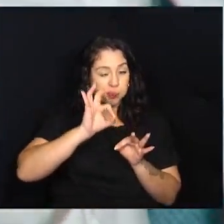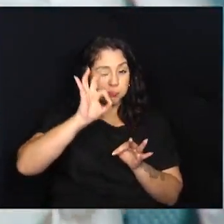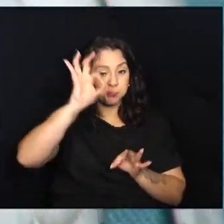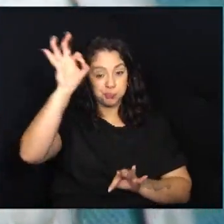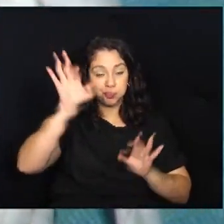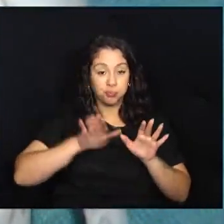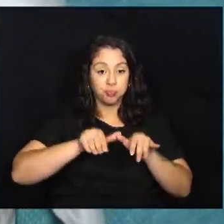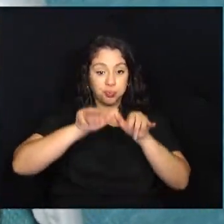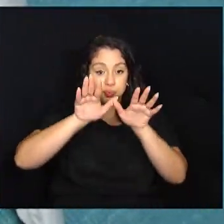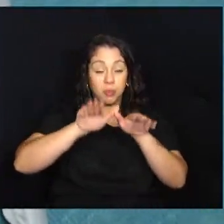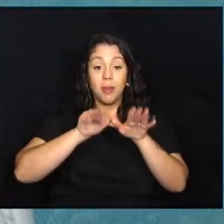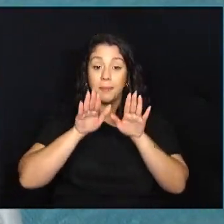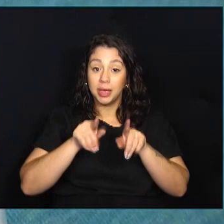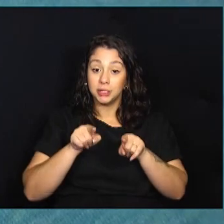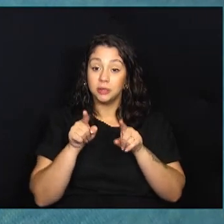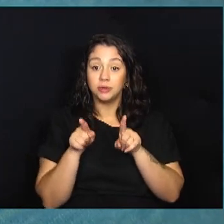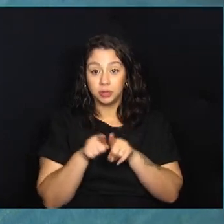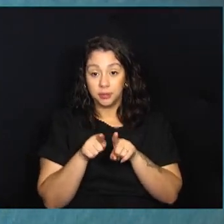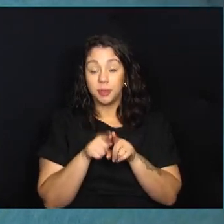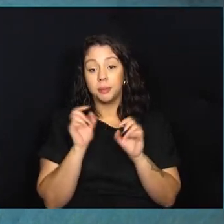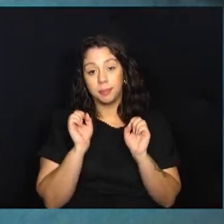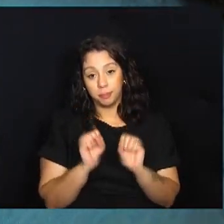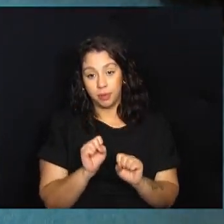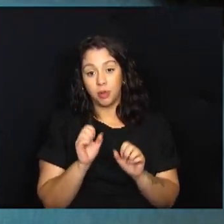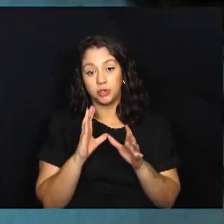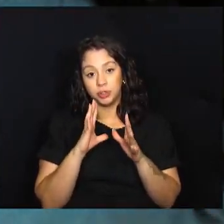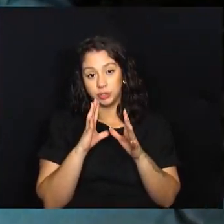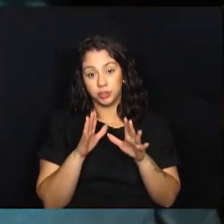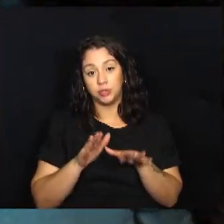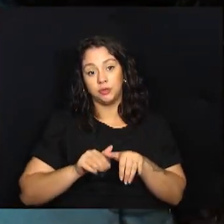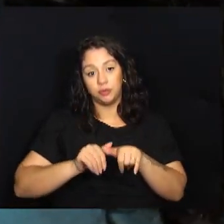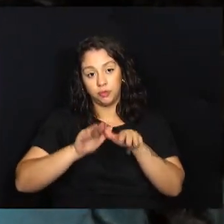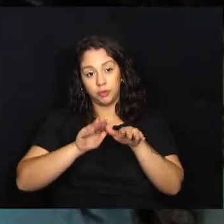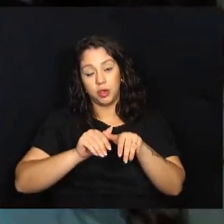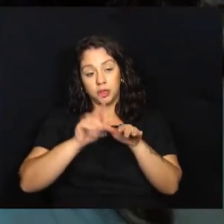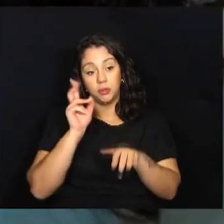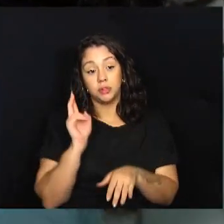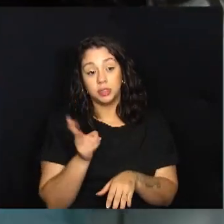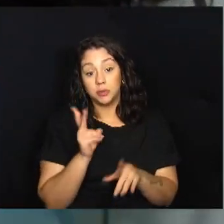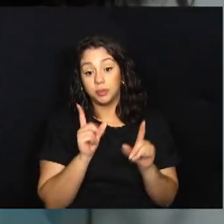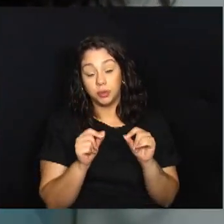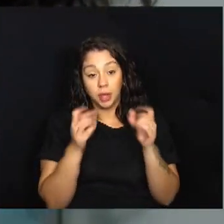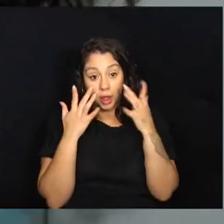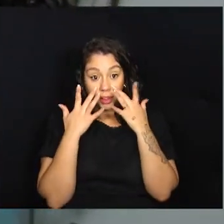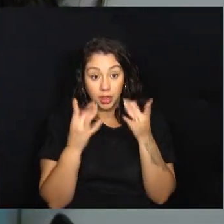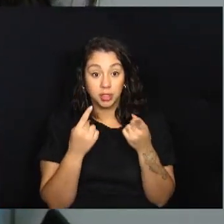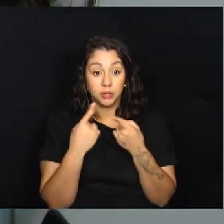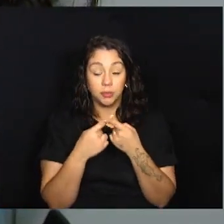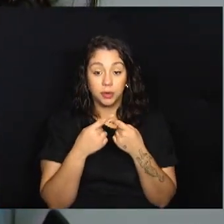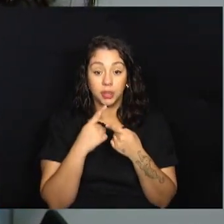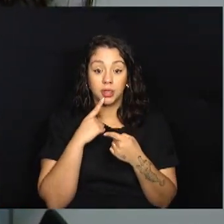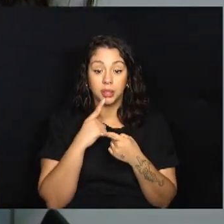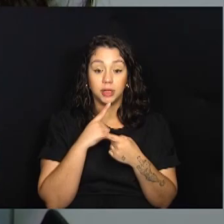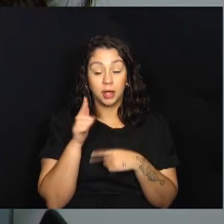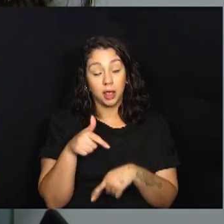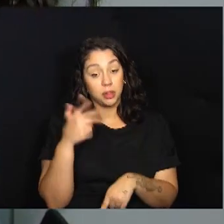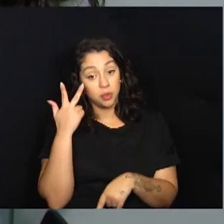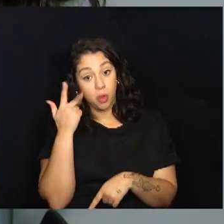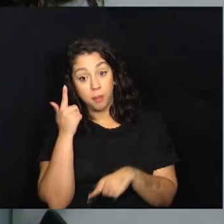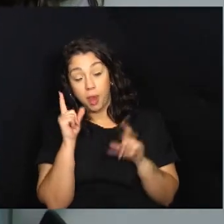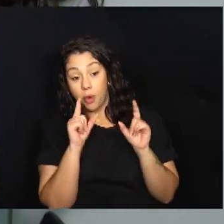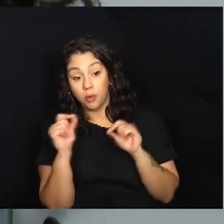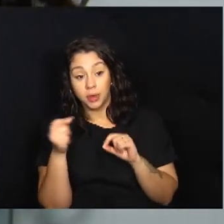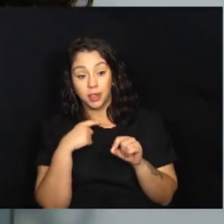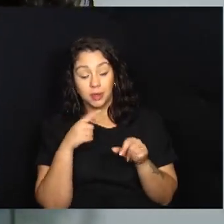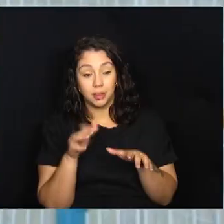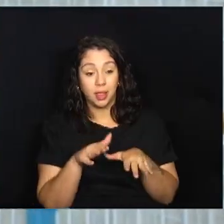altos, mas isso também não impede a fuga. Então a gente sempre deixa isso atento. Então a gente pega, que é comum a gente pegar corte